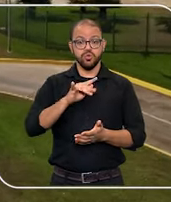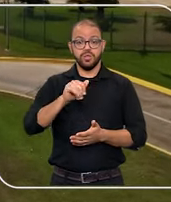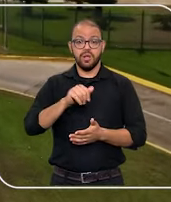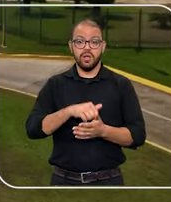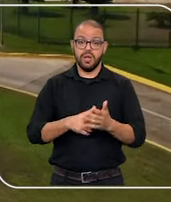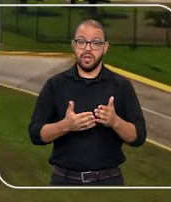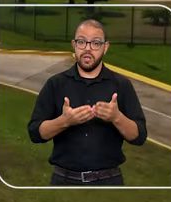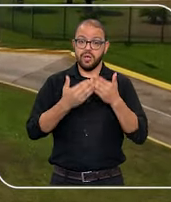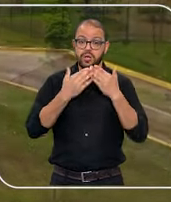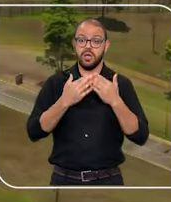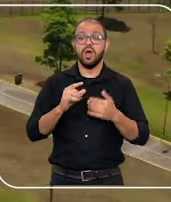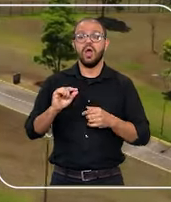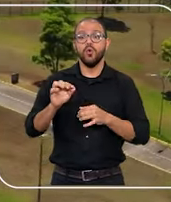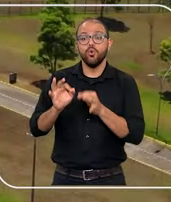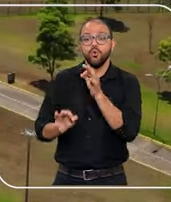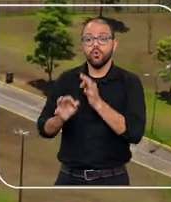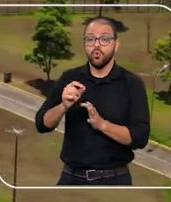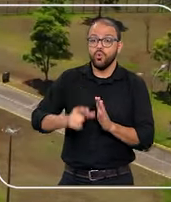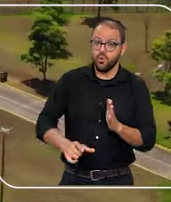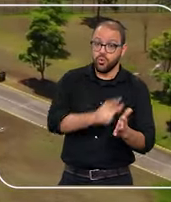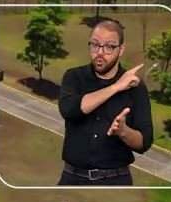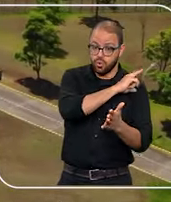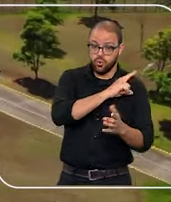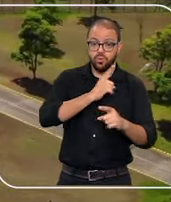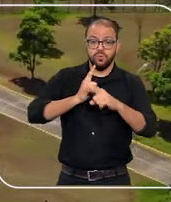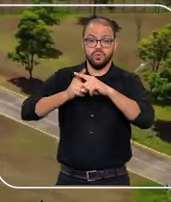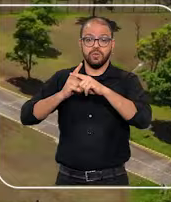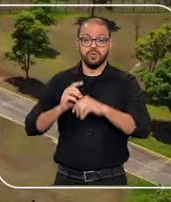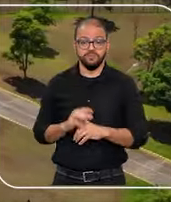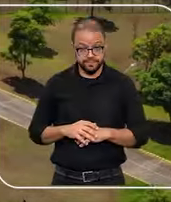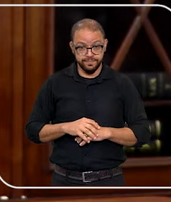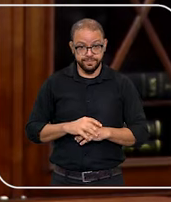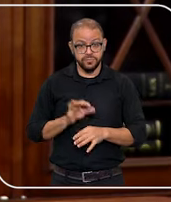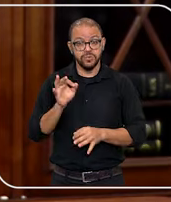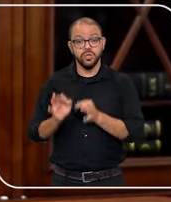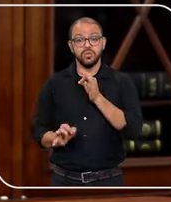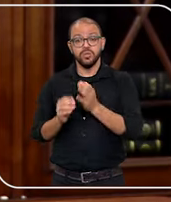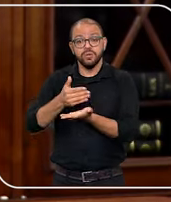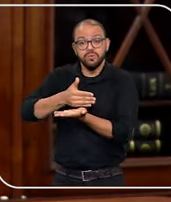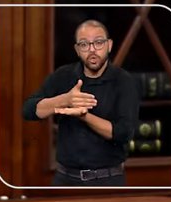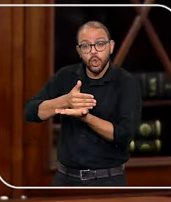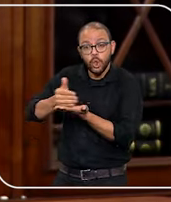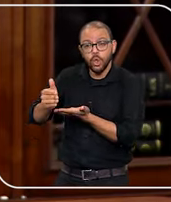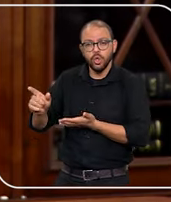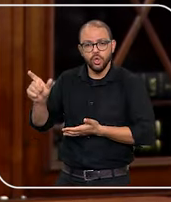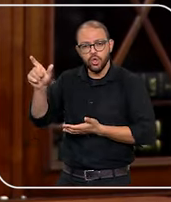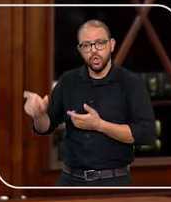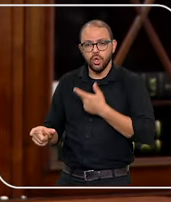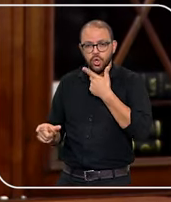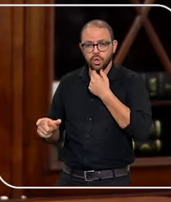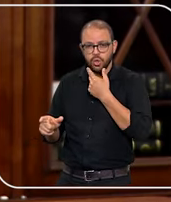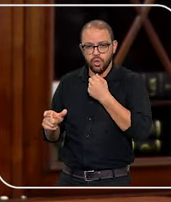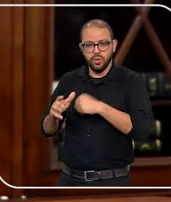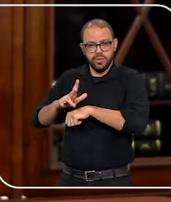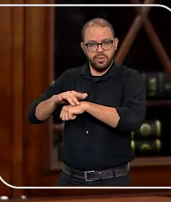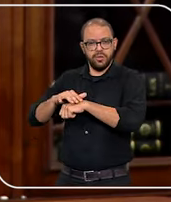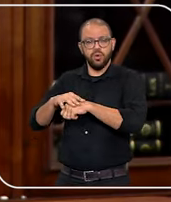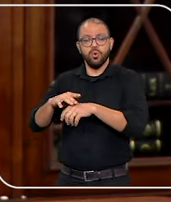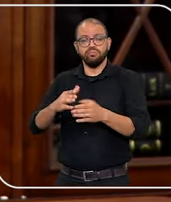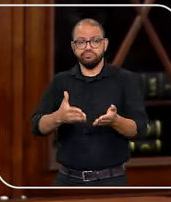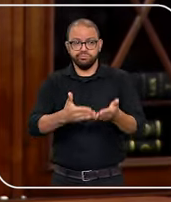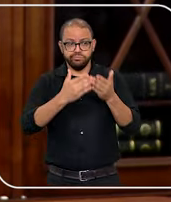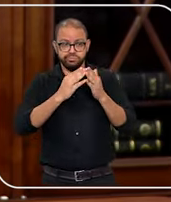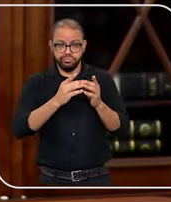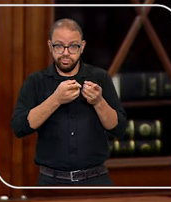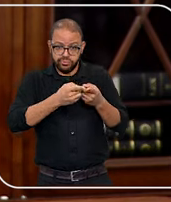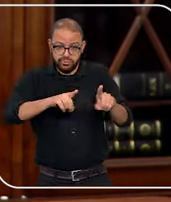antecipação da tutela recursal seria um julgamento antecipado do mérito. O caso julgado teve início quando um homem doente ajuizou a ação